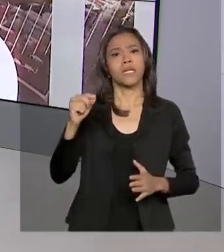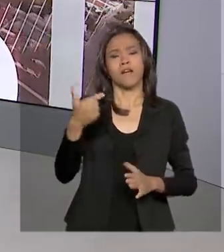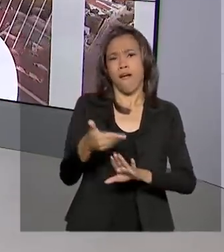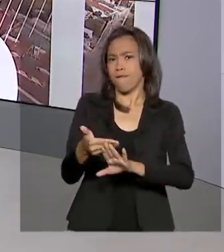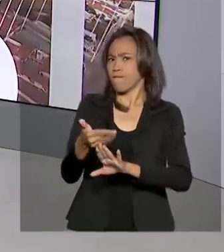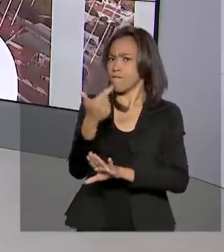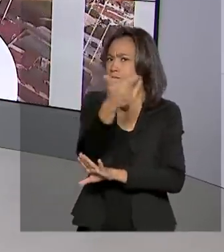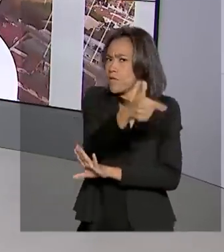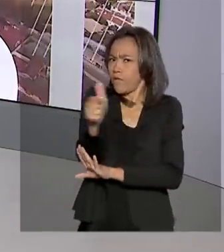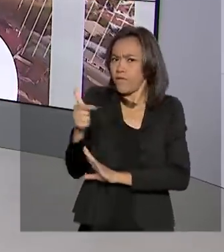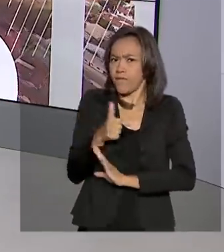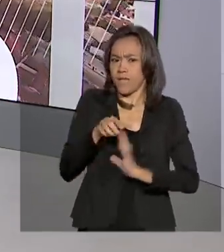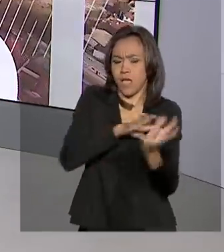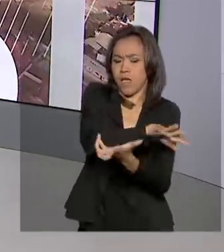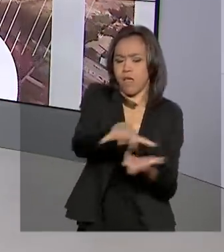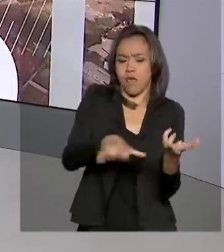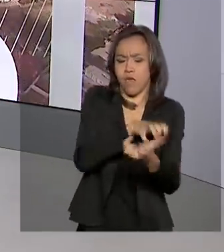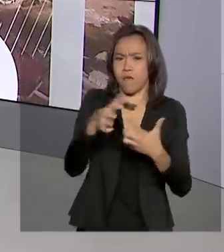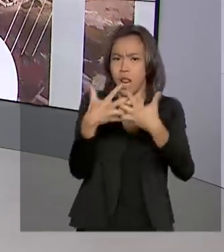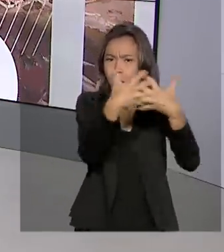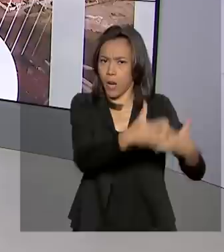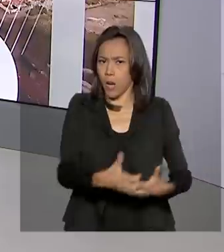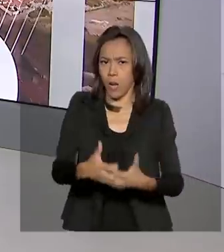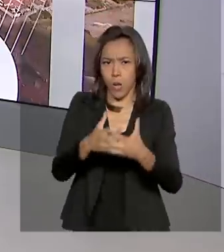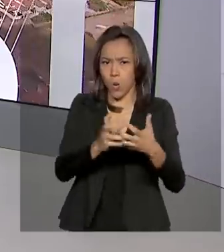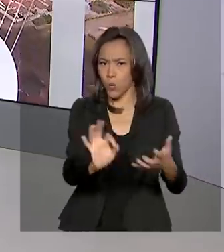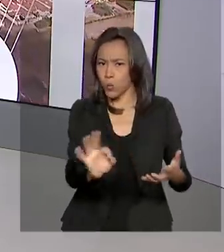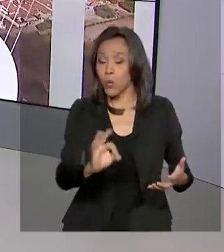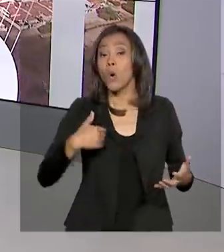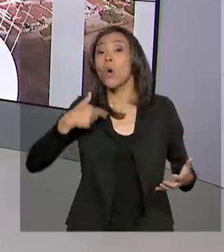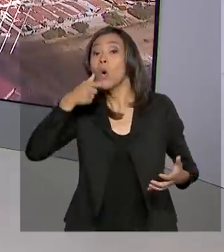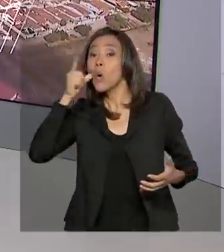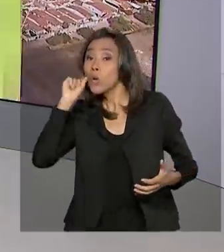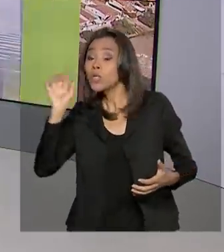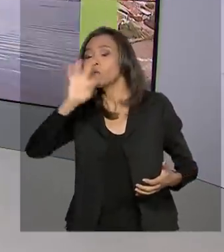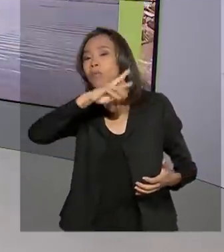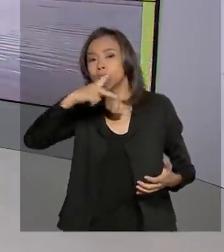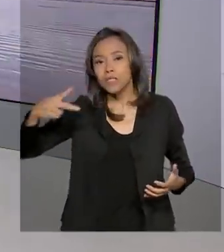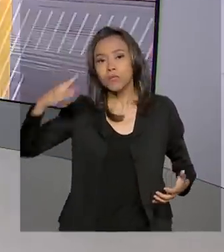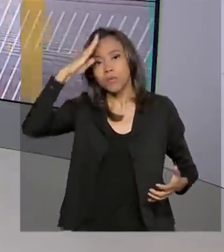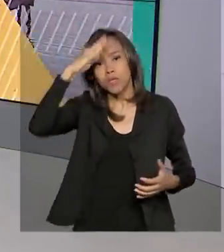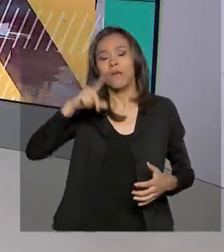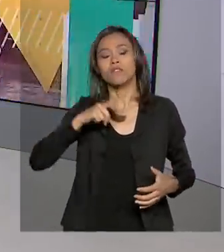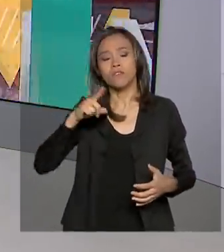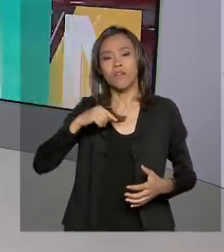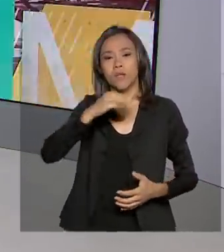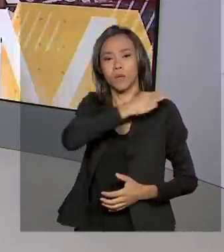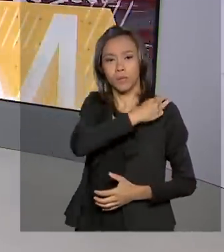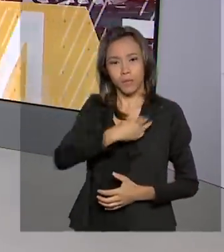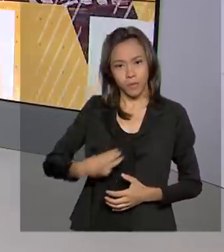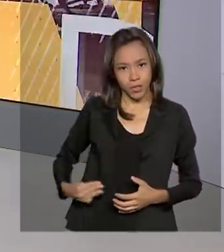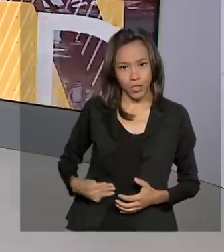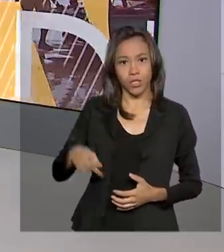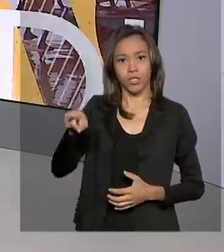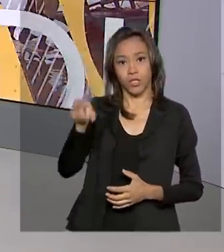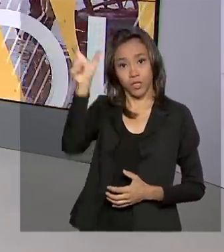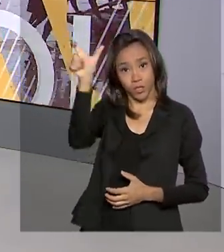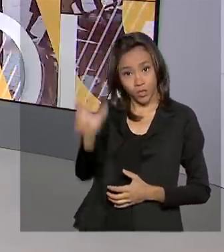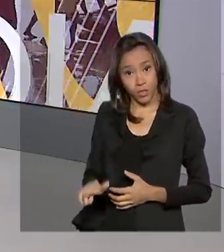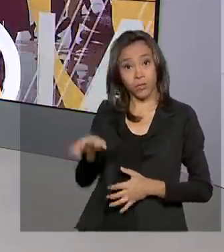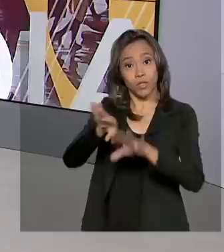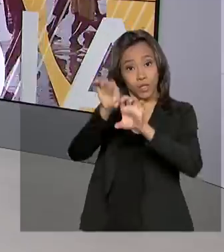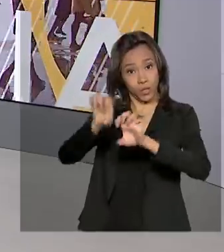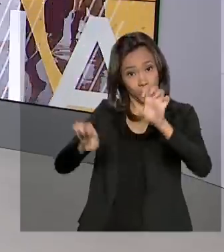dos caminhoneiros ontem o presidente jair bolsonaro esteve com o ministro da infraestrutura tarciso de freitas e os dois reforçaram